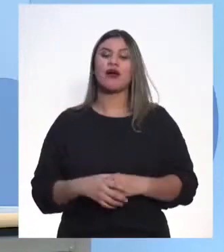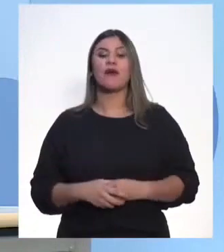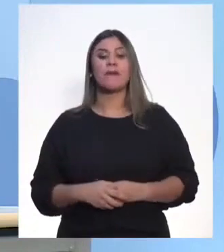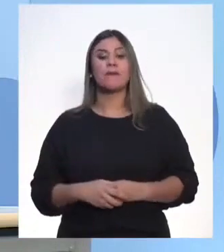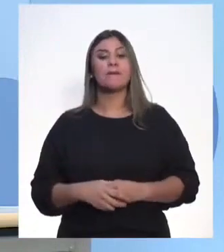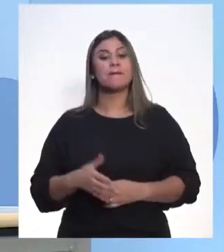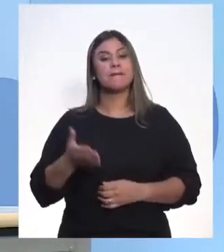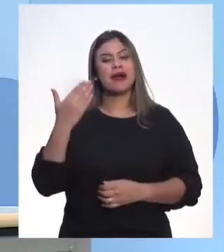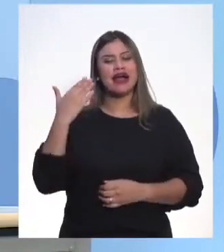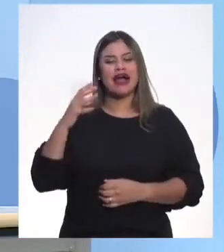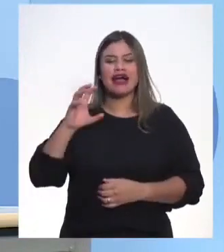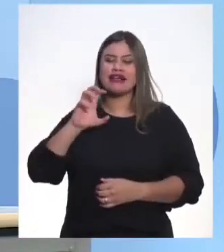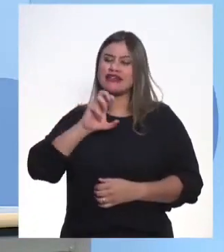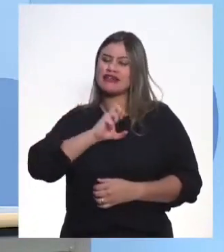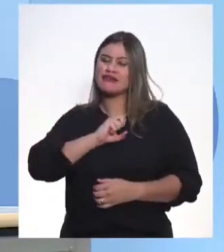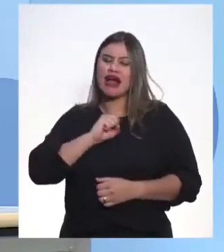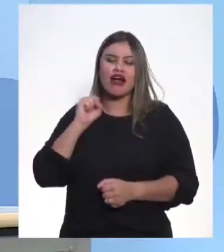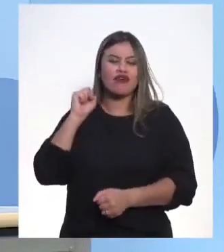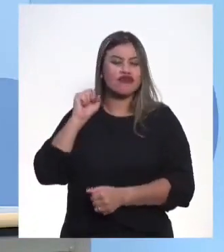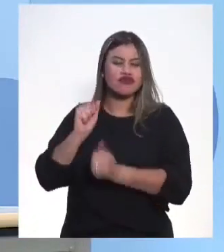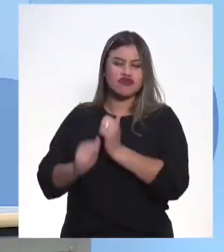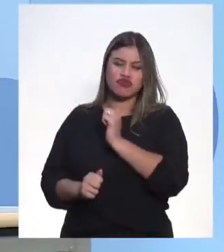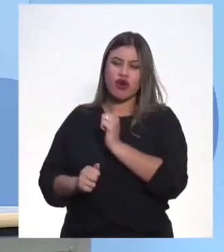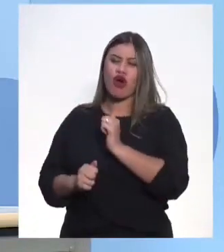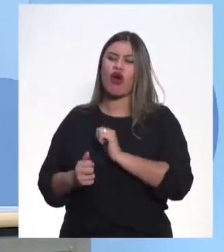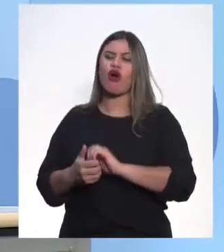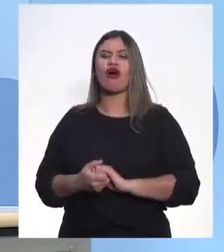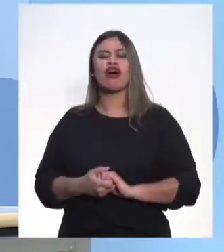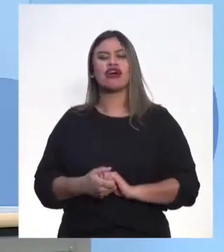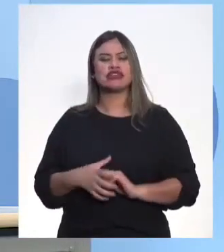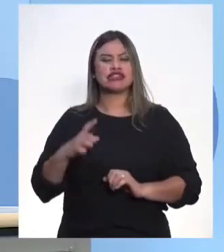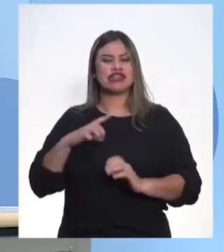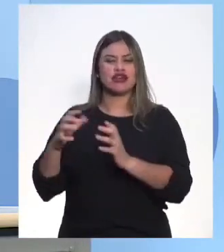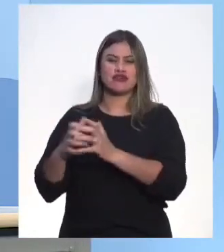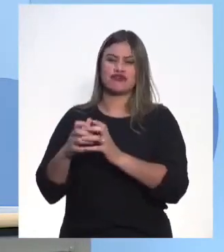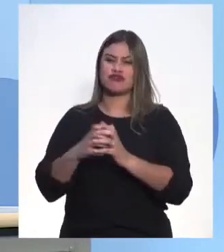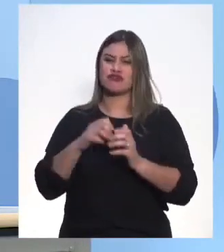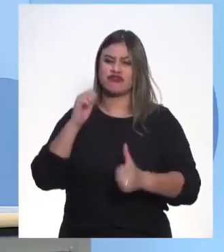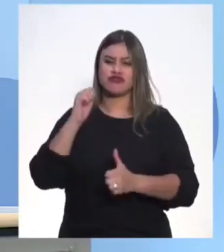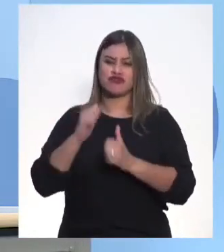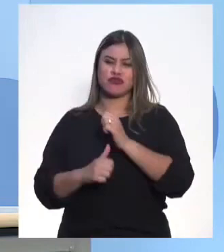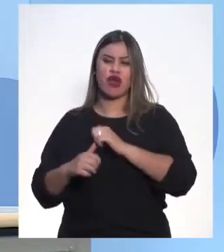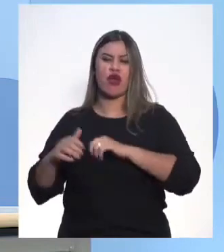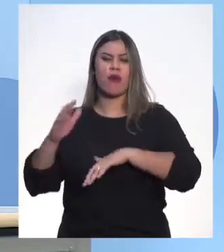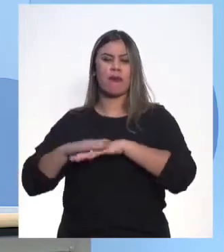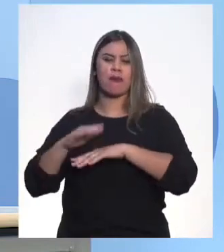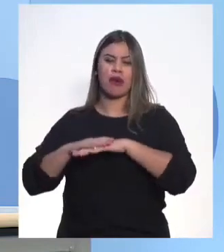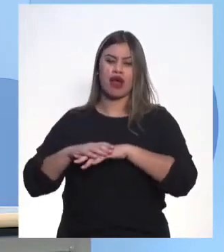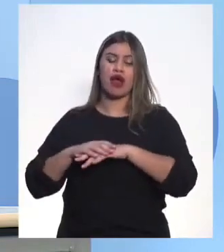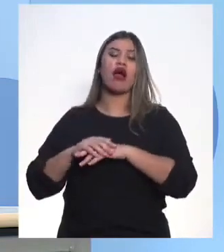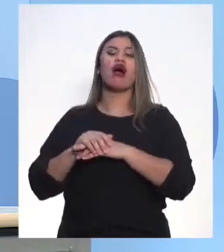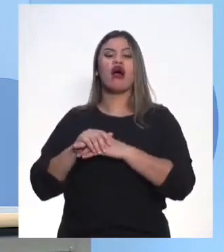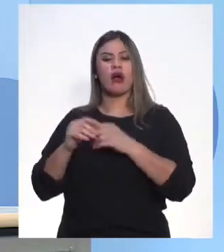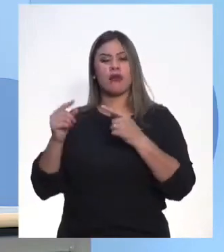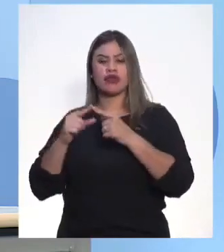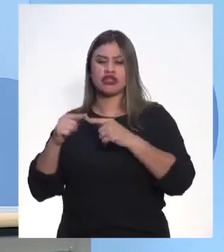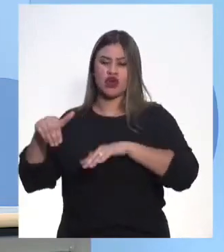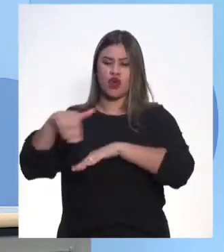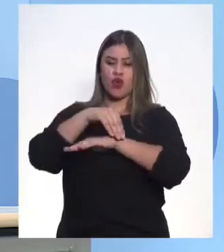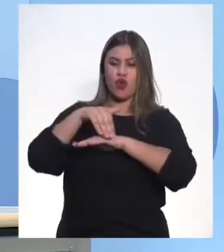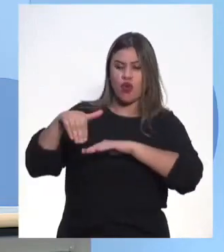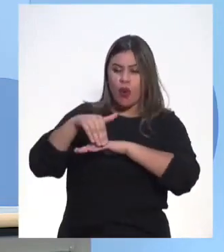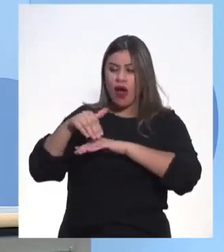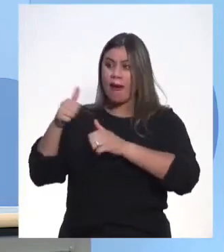Eu era fanzaço de futebol, né? Tinha time de futebol, jogava no time, aquele negócio de disputa do time da rua de baixo com a rua de